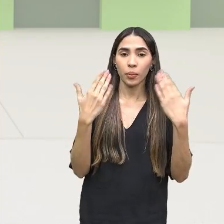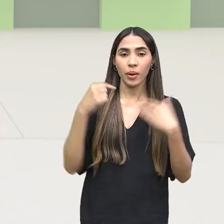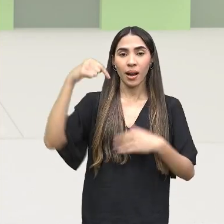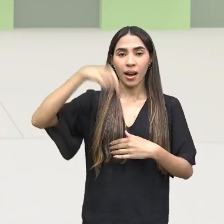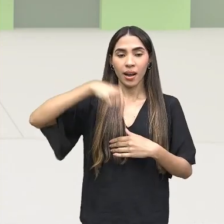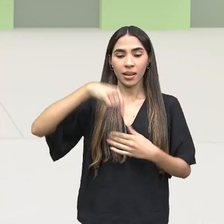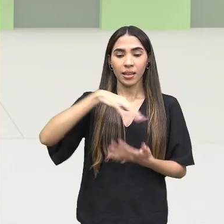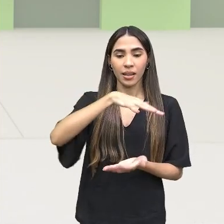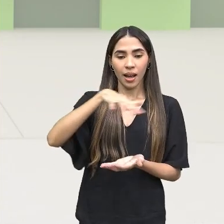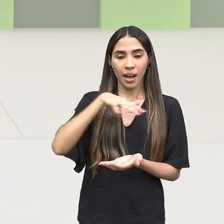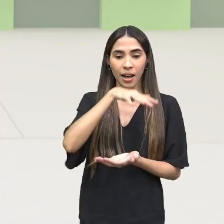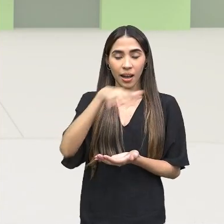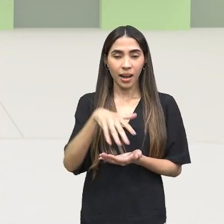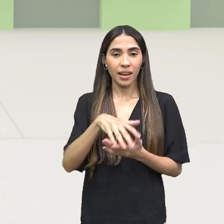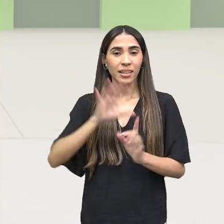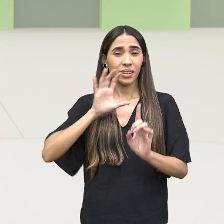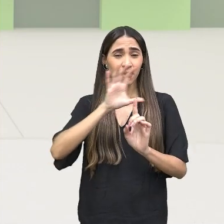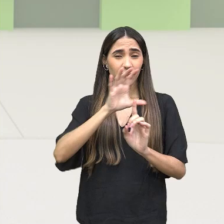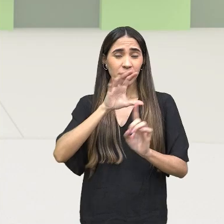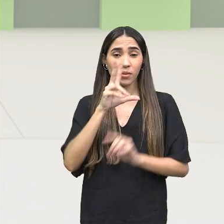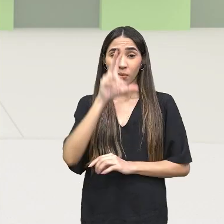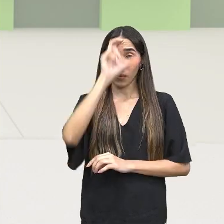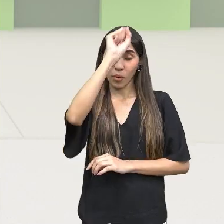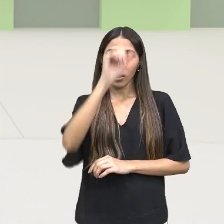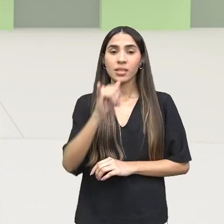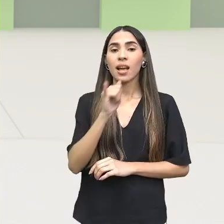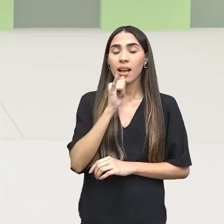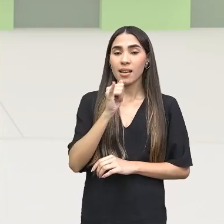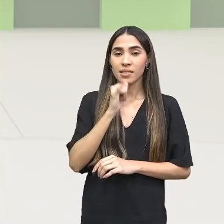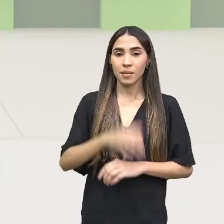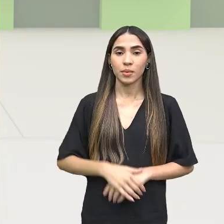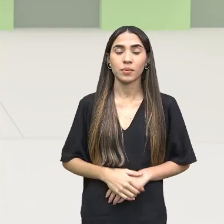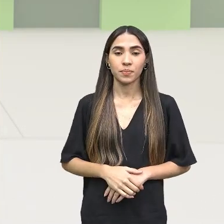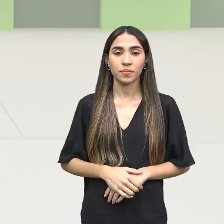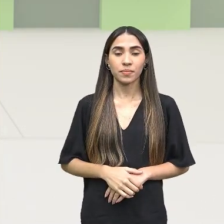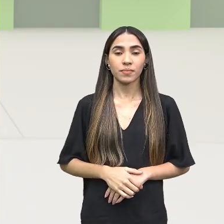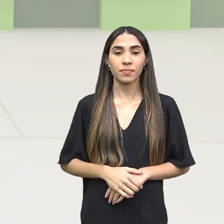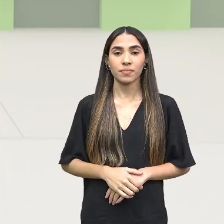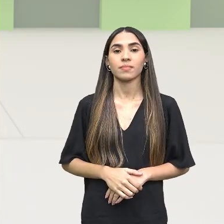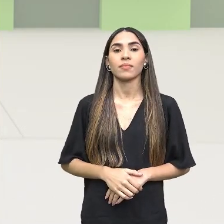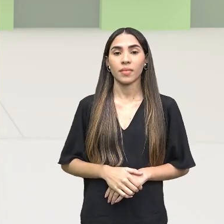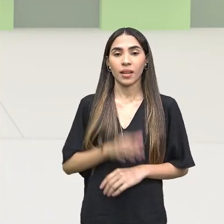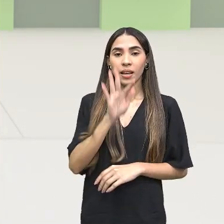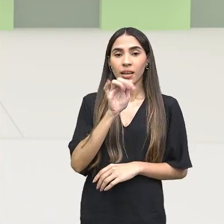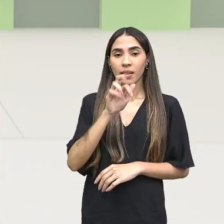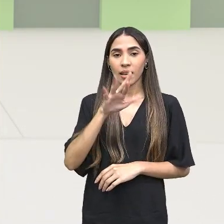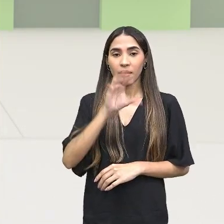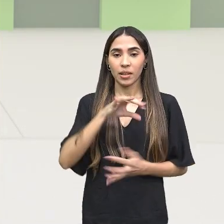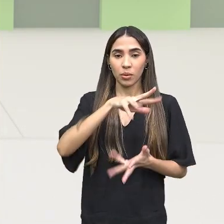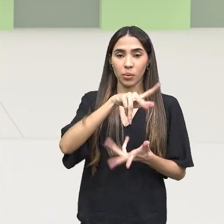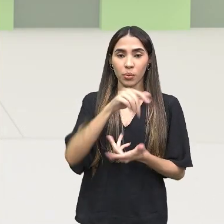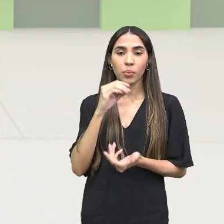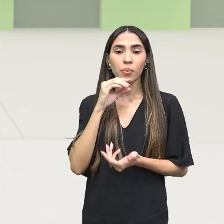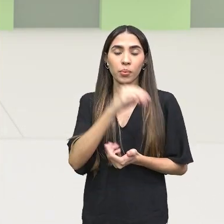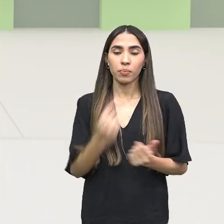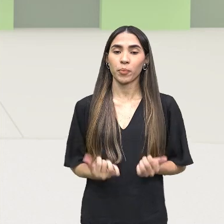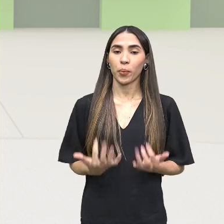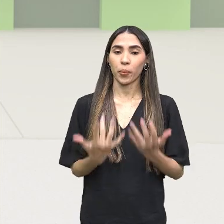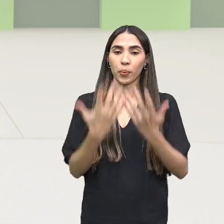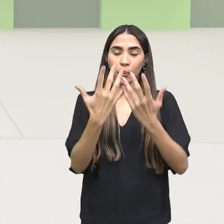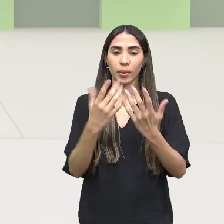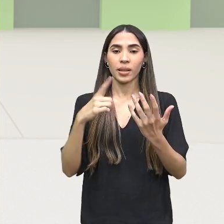atmosfera terrestre, intensificando fenômenos como, por exemplo, o chamado efeito estufa, que vai ocasionar